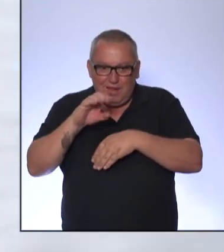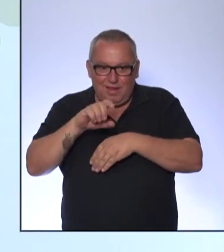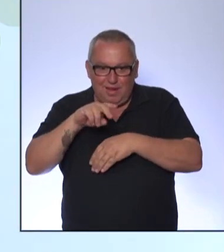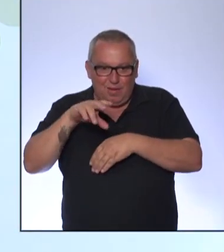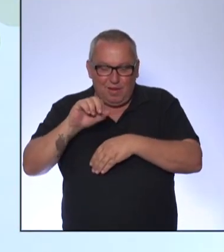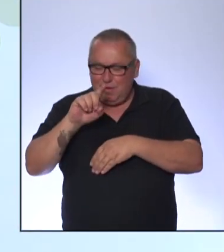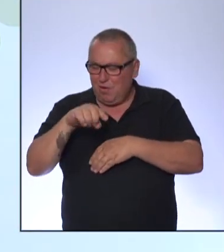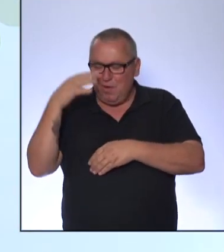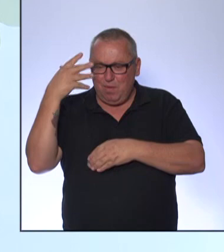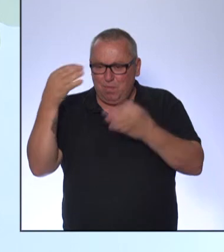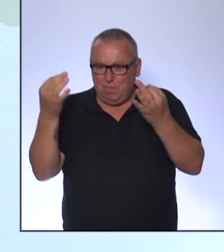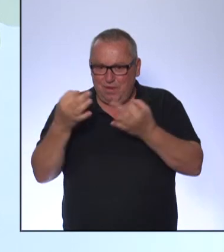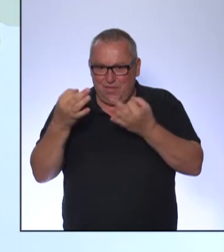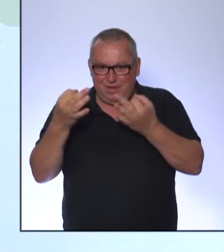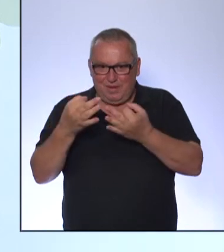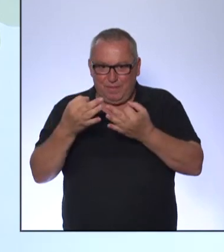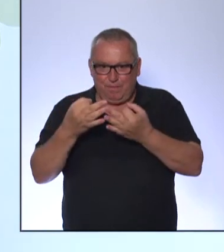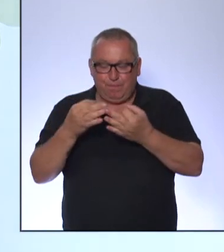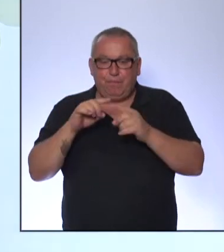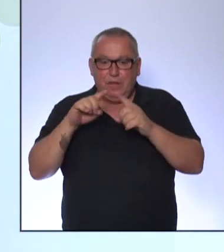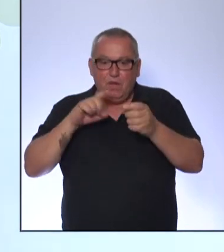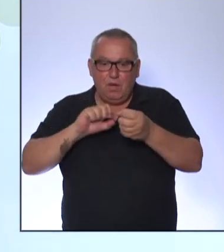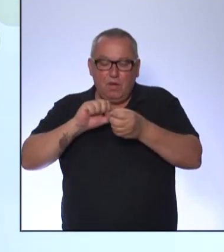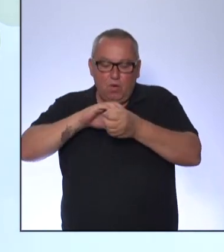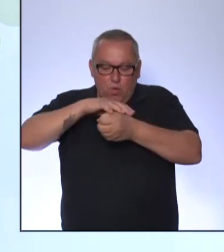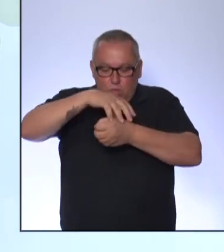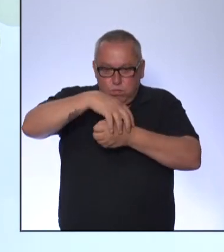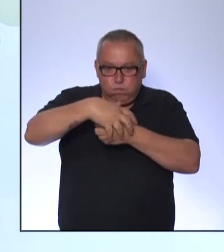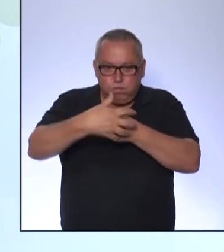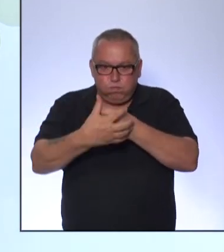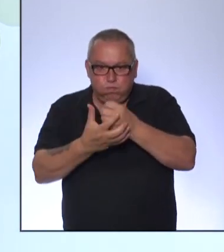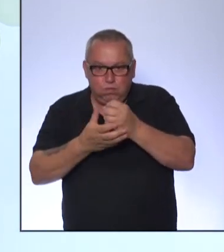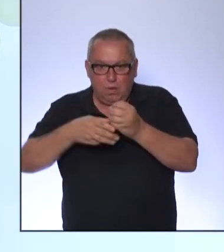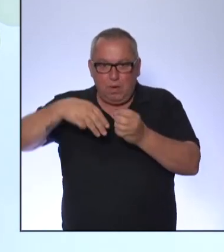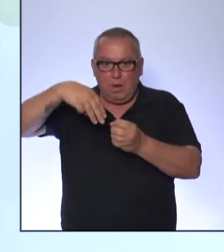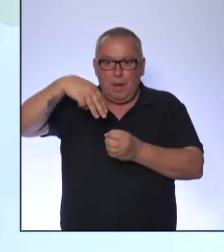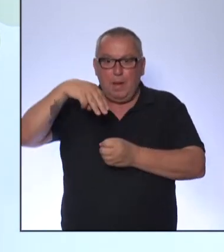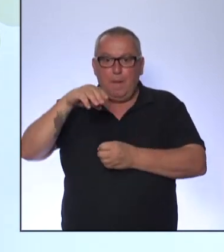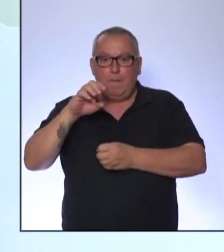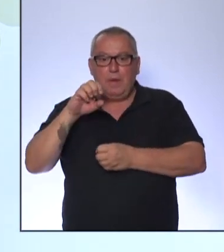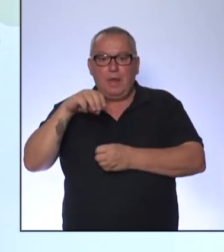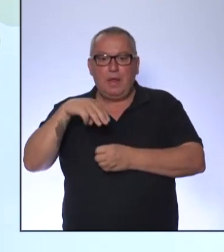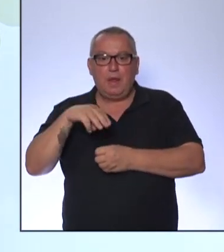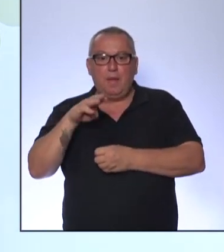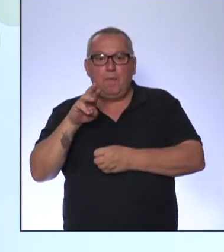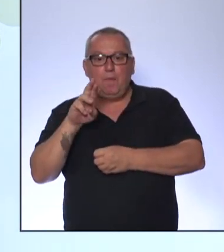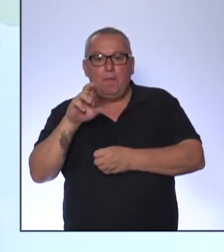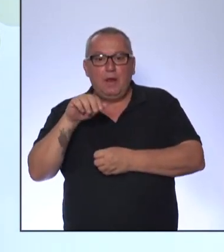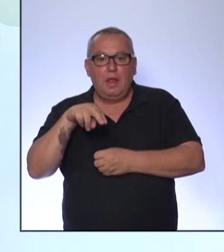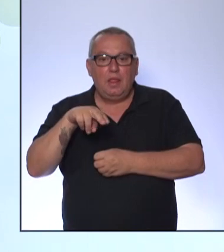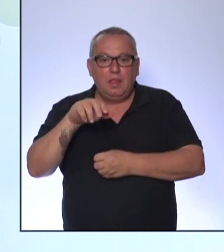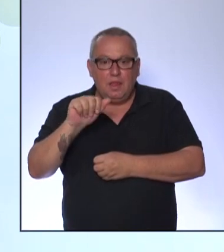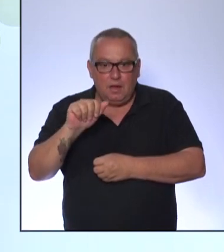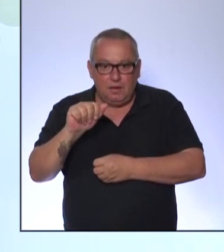uma membrana. Essa membrana ela vai dar forma para essa célula, ela vai delimitar onde começa e onde termina essa célula.